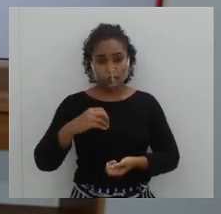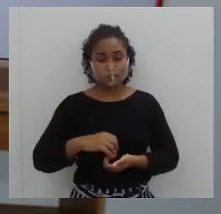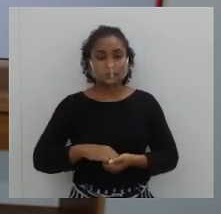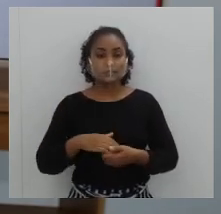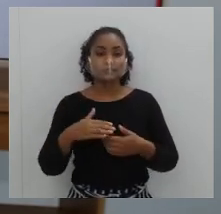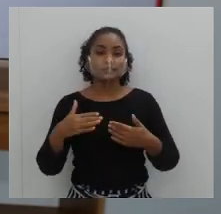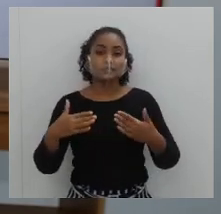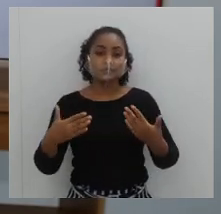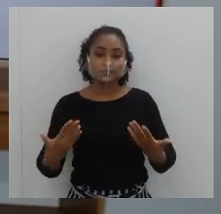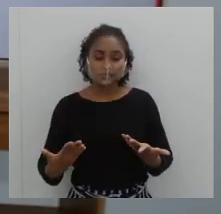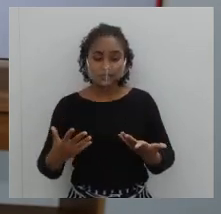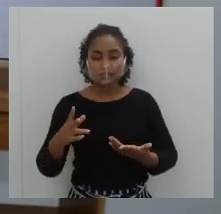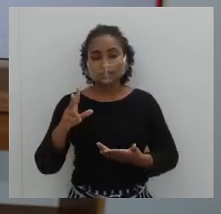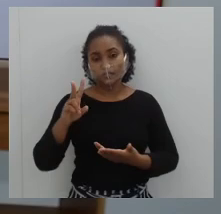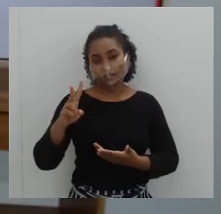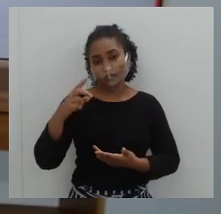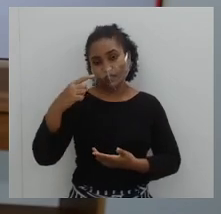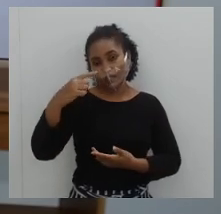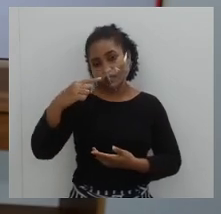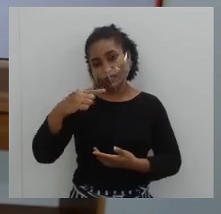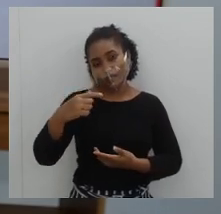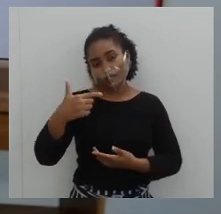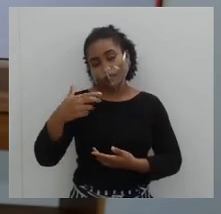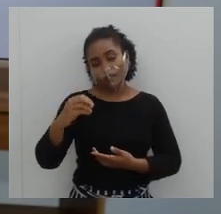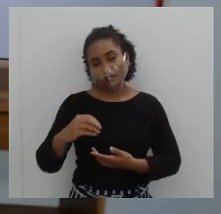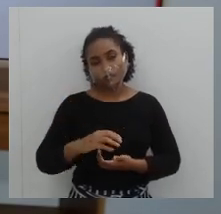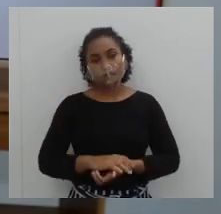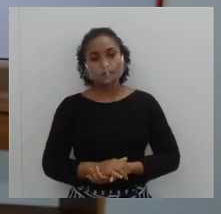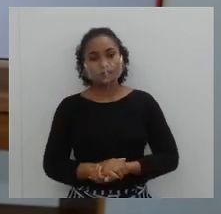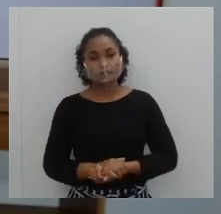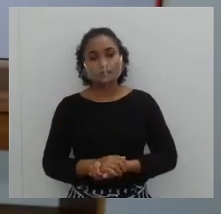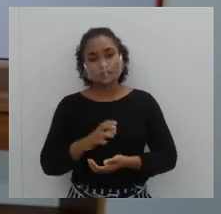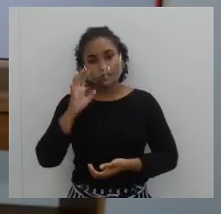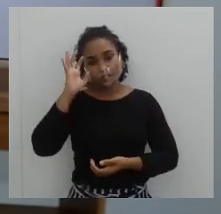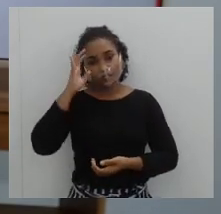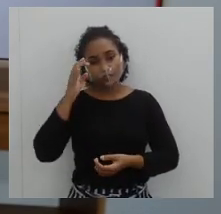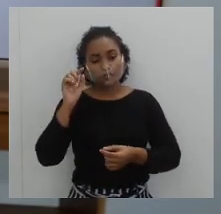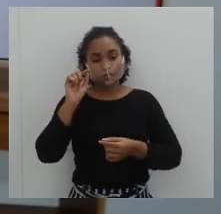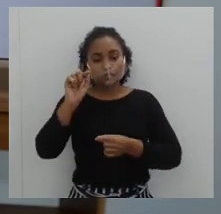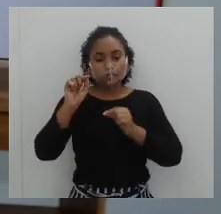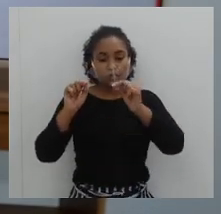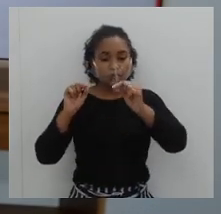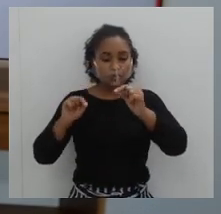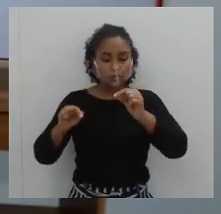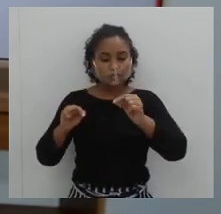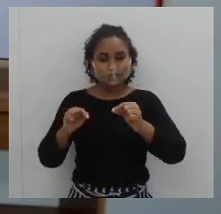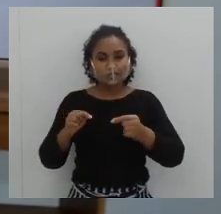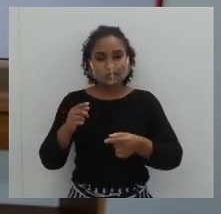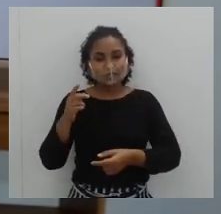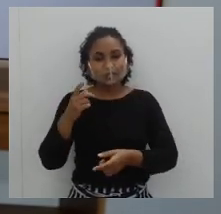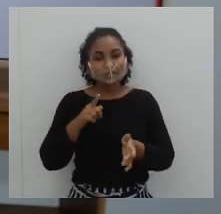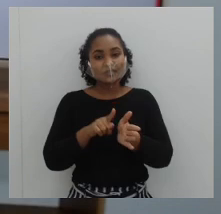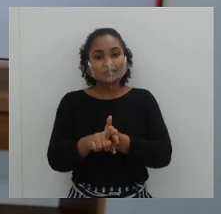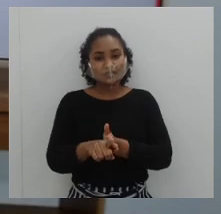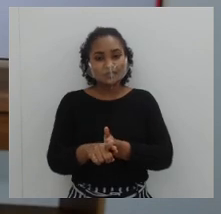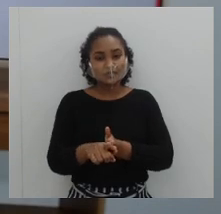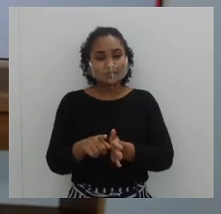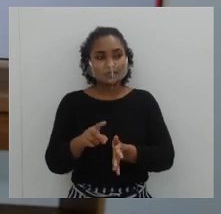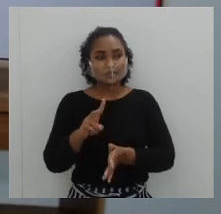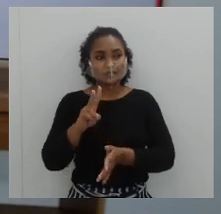Então são 20 vértices a resposta desse exemplo. Ele não está perguntando a quantidade de